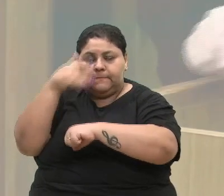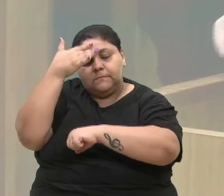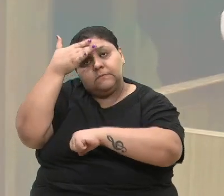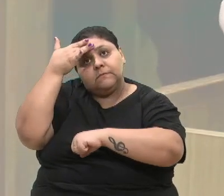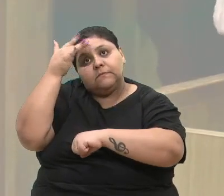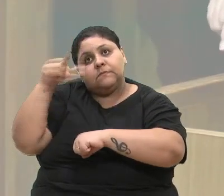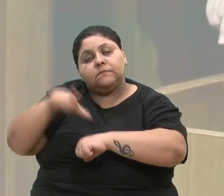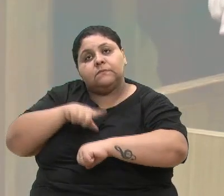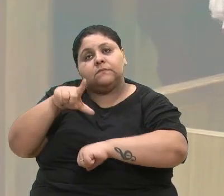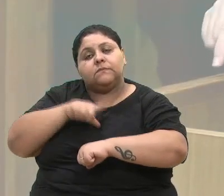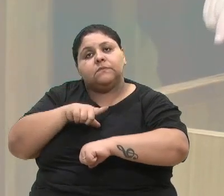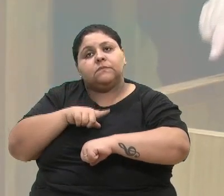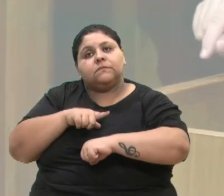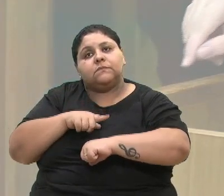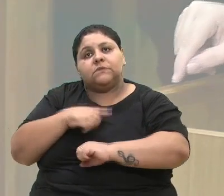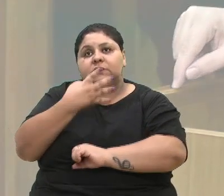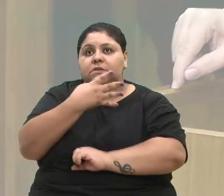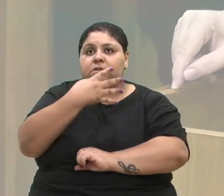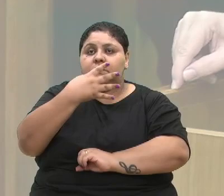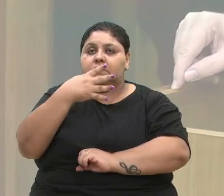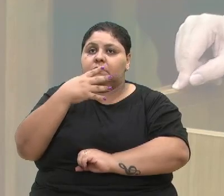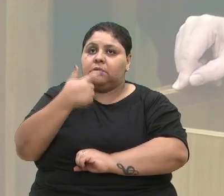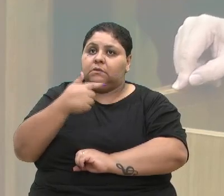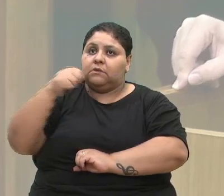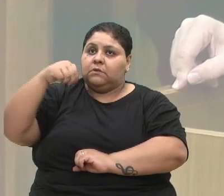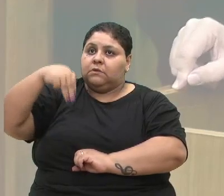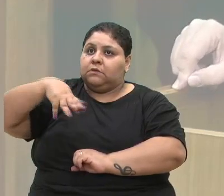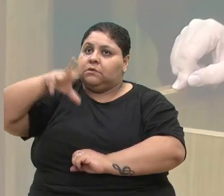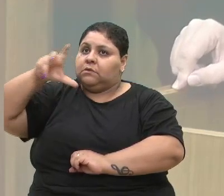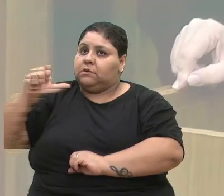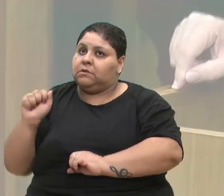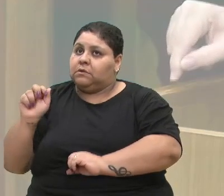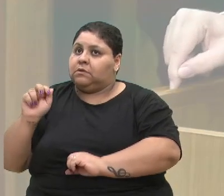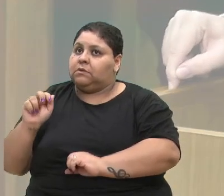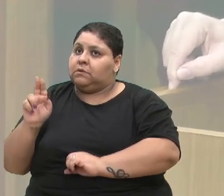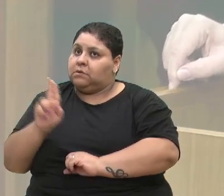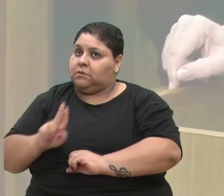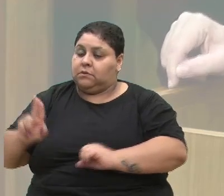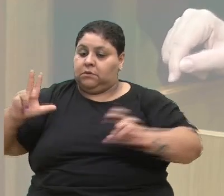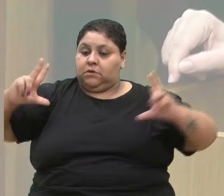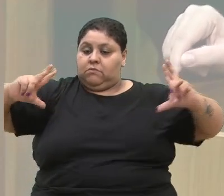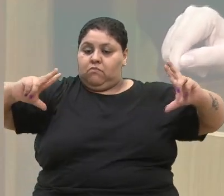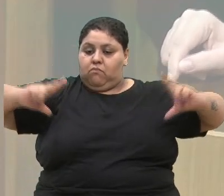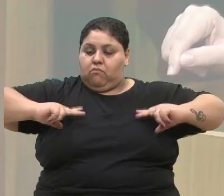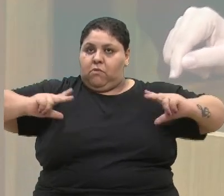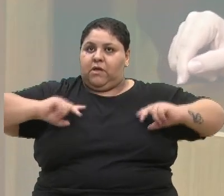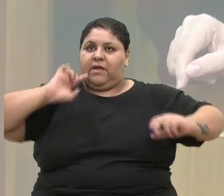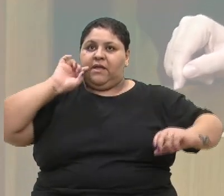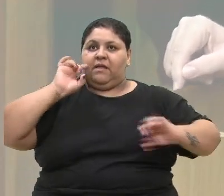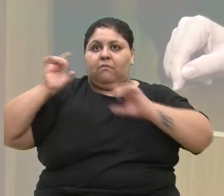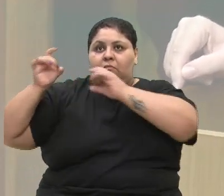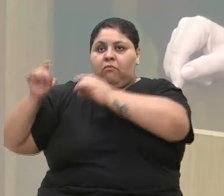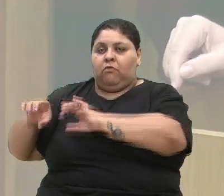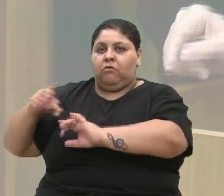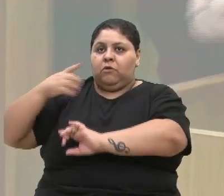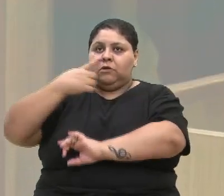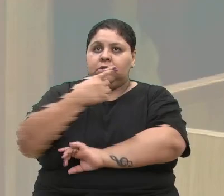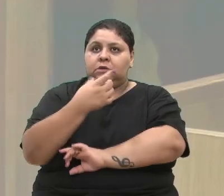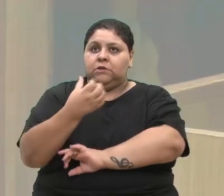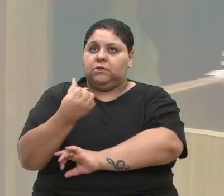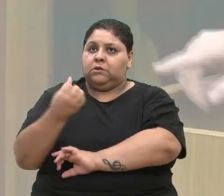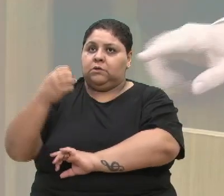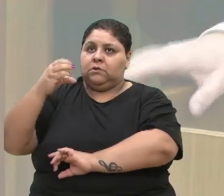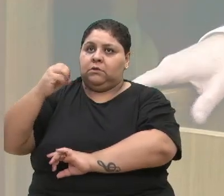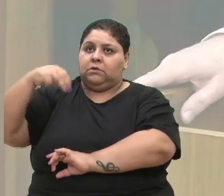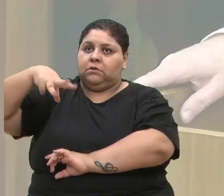nós temos 47 milhões de usuários de sistema privado no Brasil. Sobra 160 milhões de pessoas para